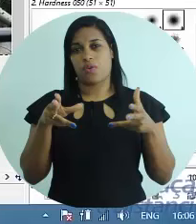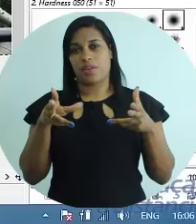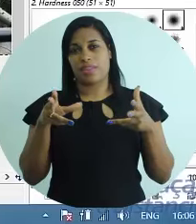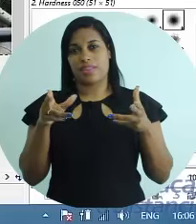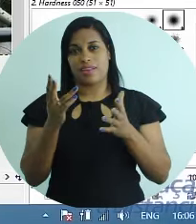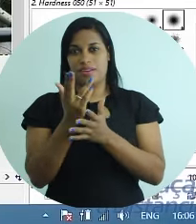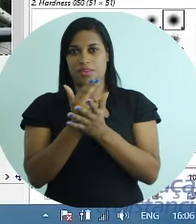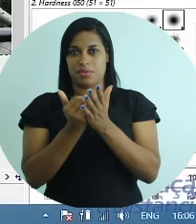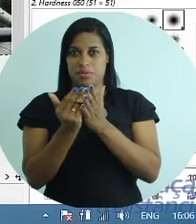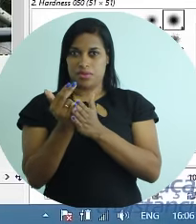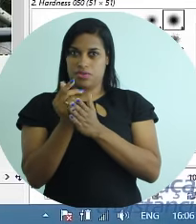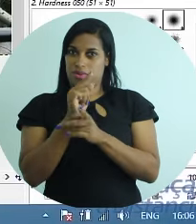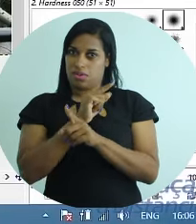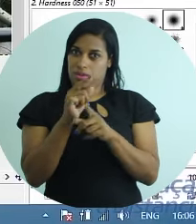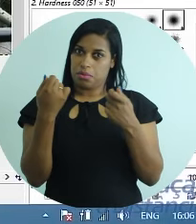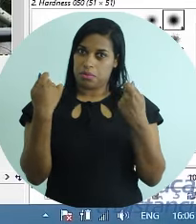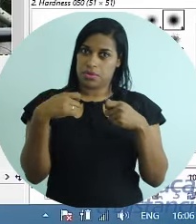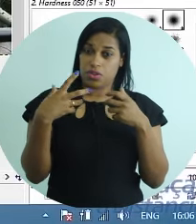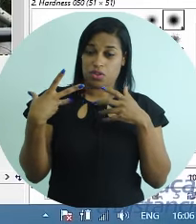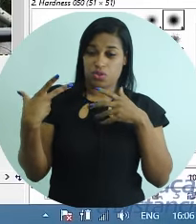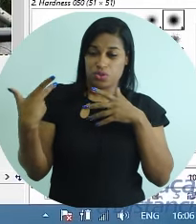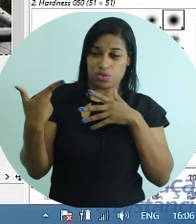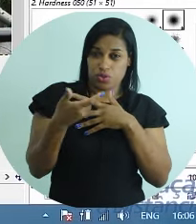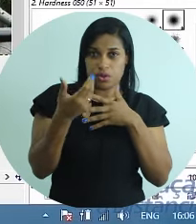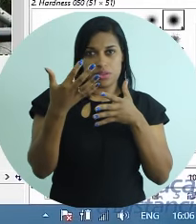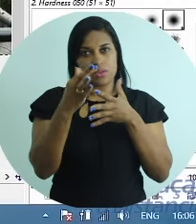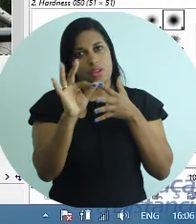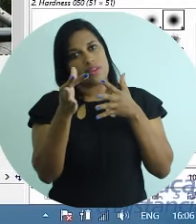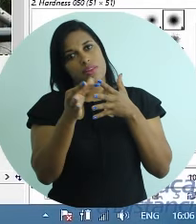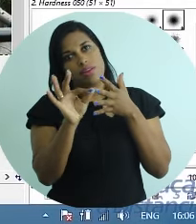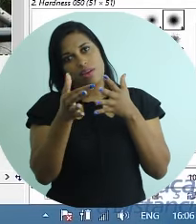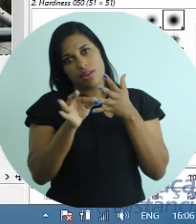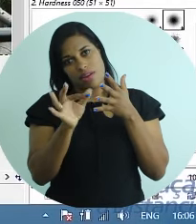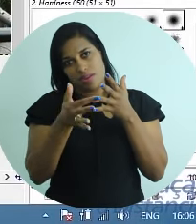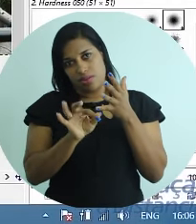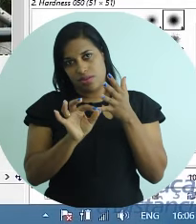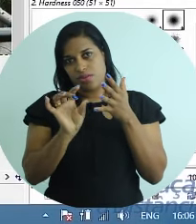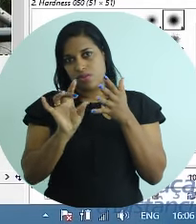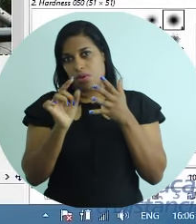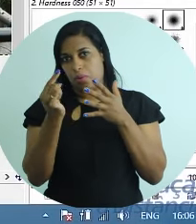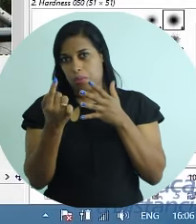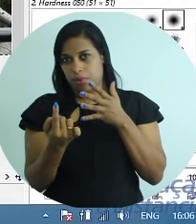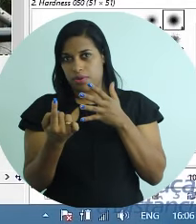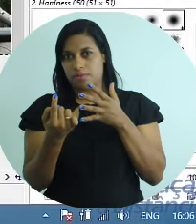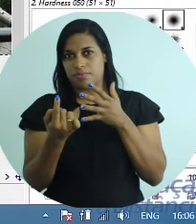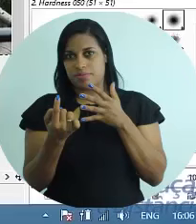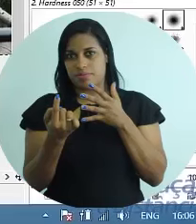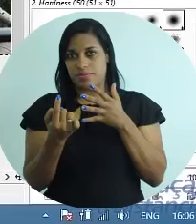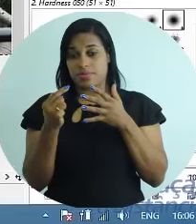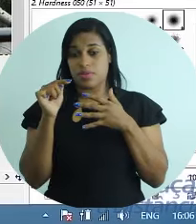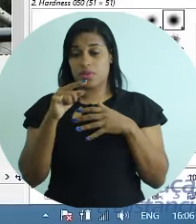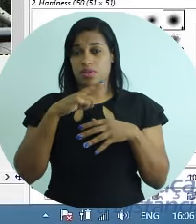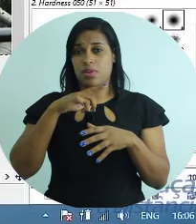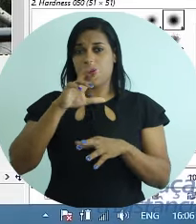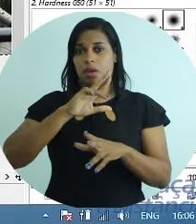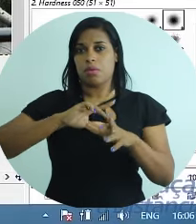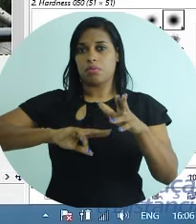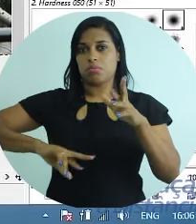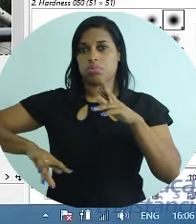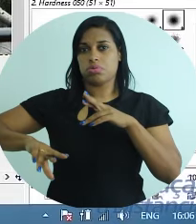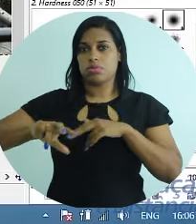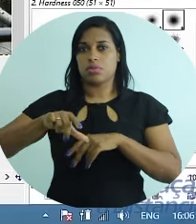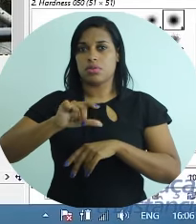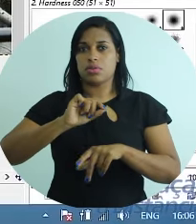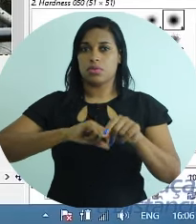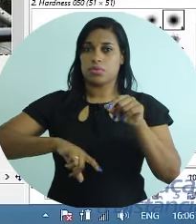imagem. Você não precisa de todos esses detalhes aqui da imagem, você precisa de uma parte apenas dela. Aqui nós temos diversas opções de